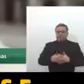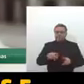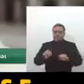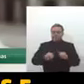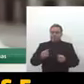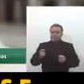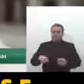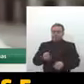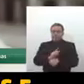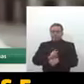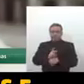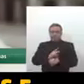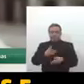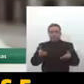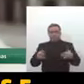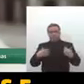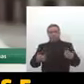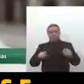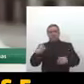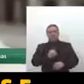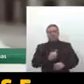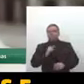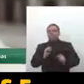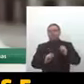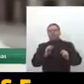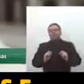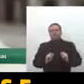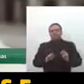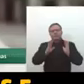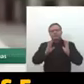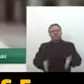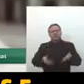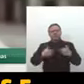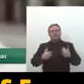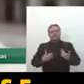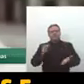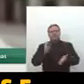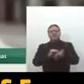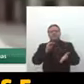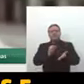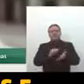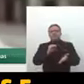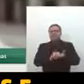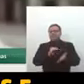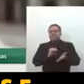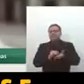essa fiscalização. Nós temos lá uma total ausência, por exemplo,